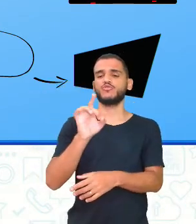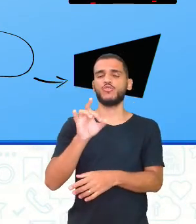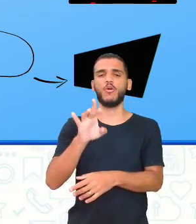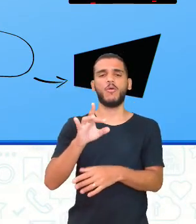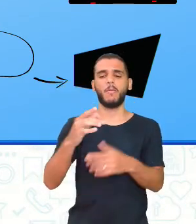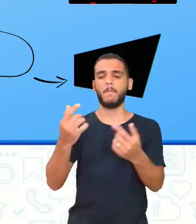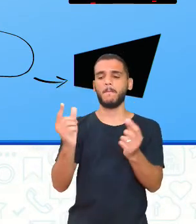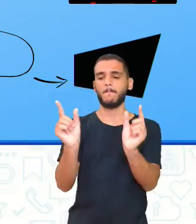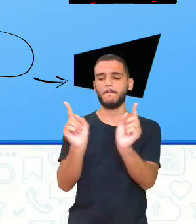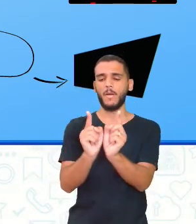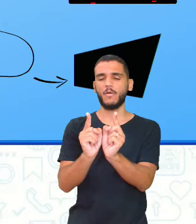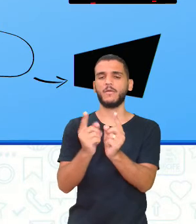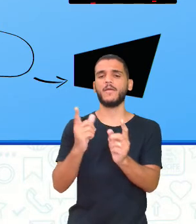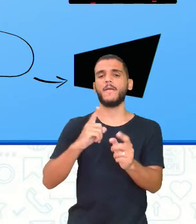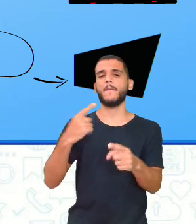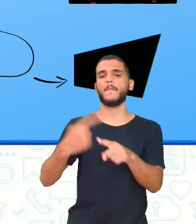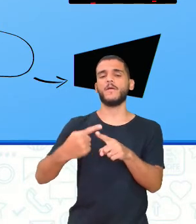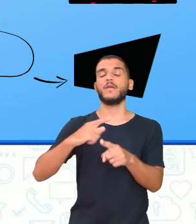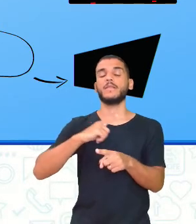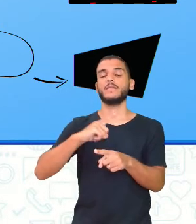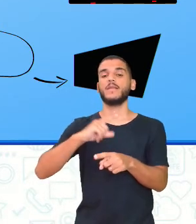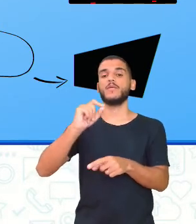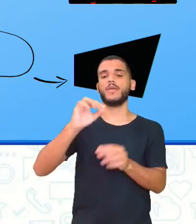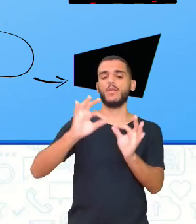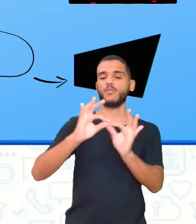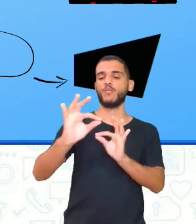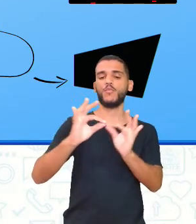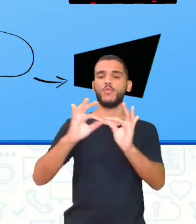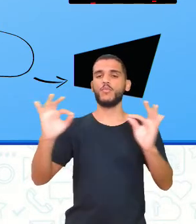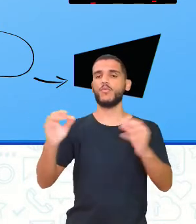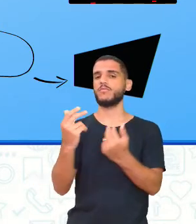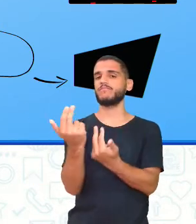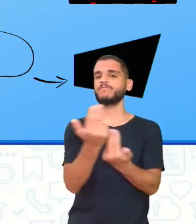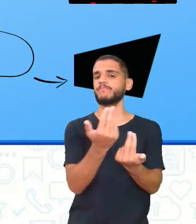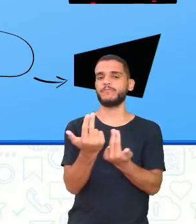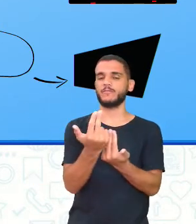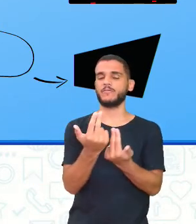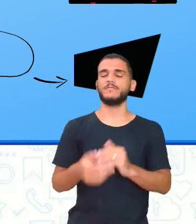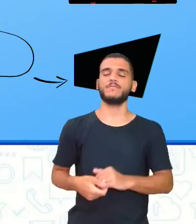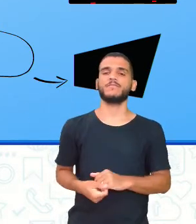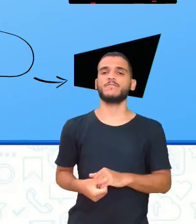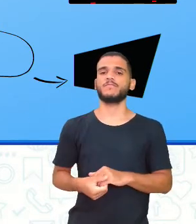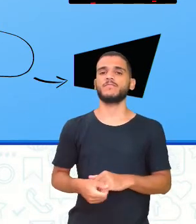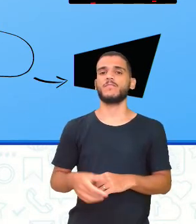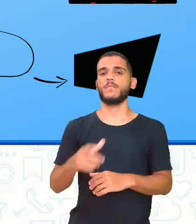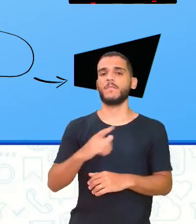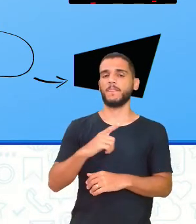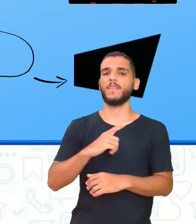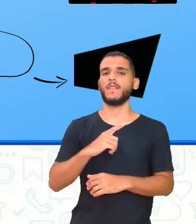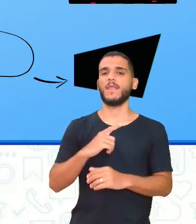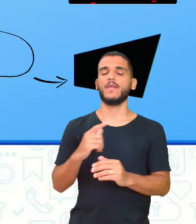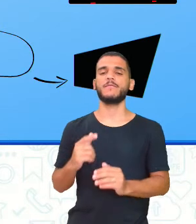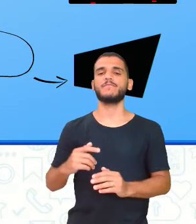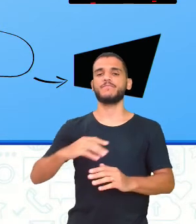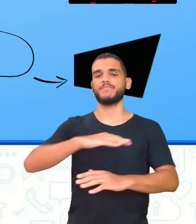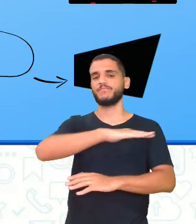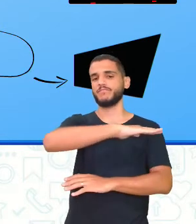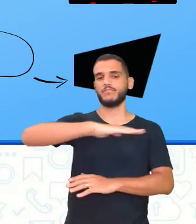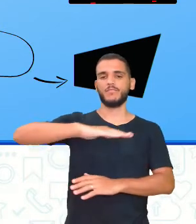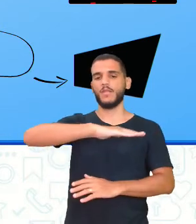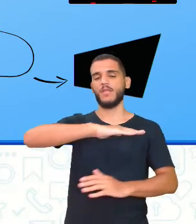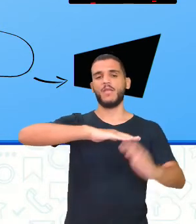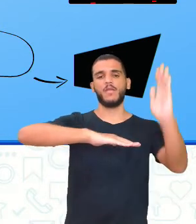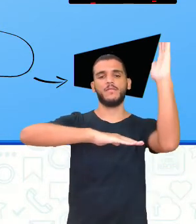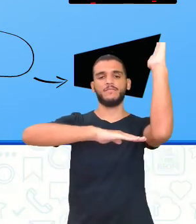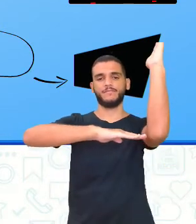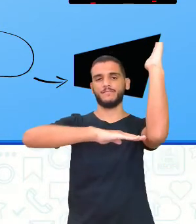são paralelos porque eles têm a mesma distância. Tanto a horizontal quanto a